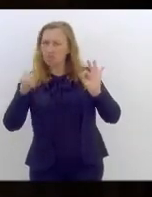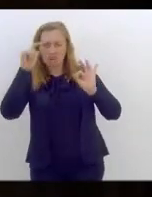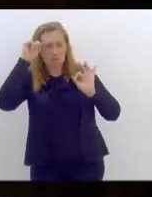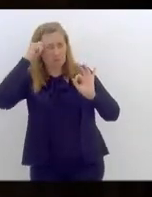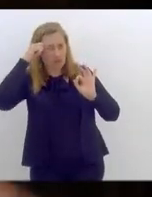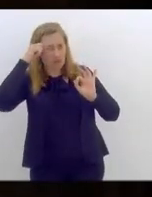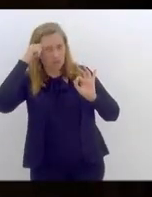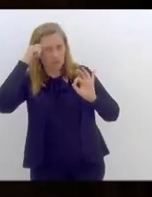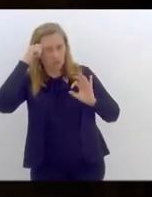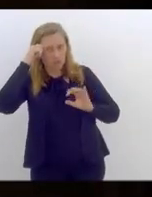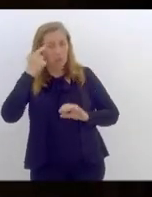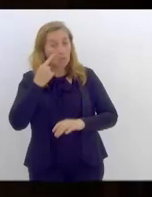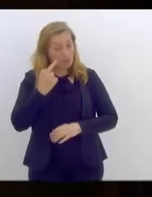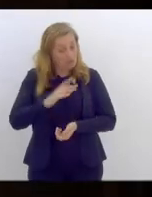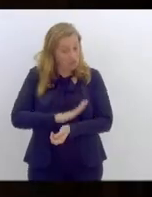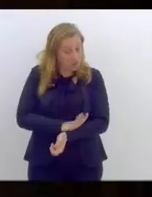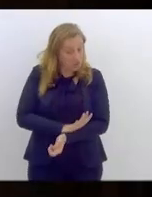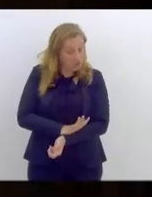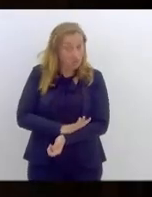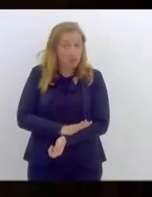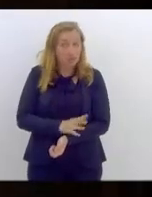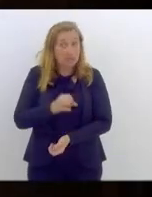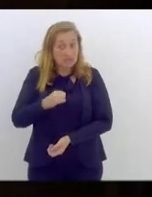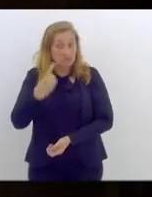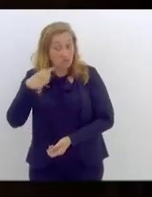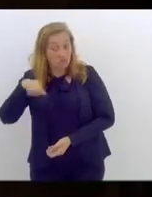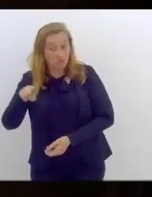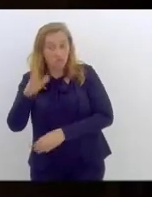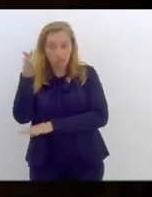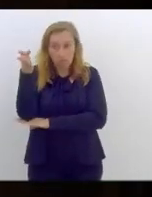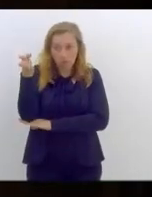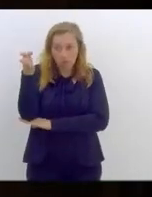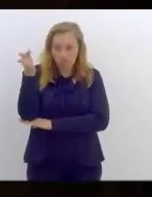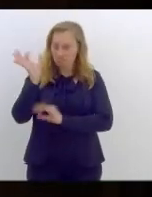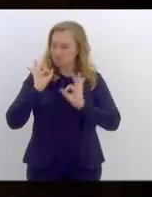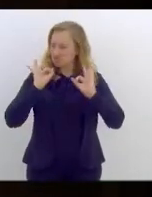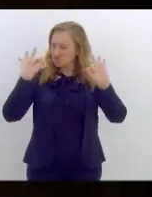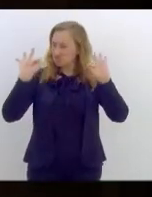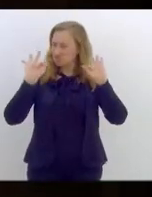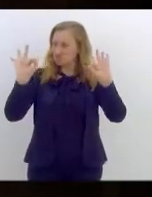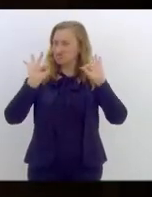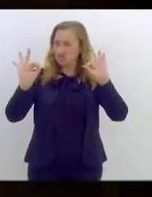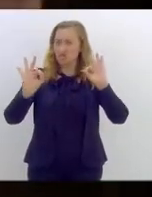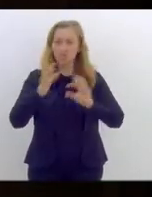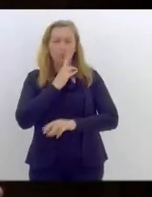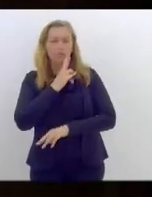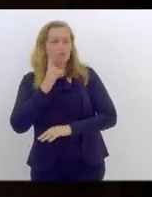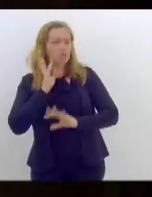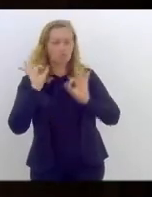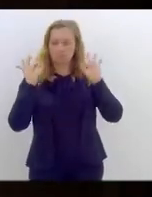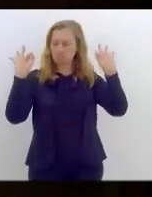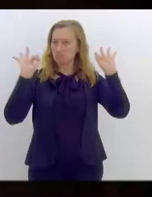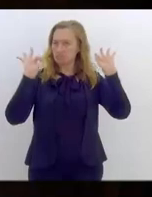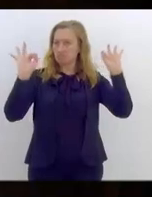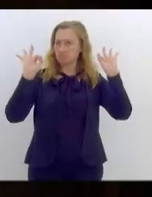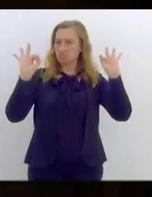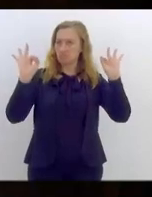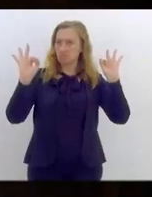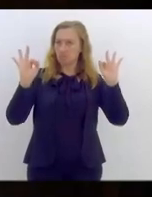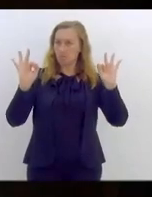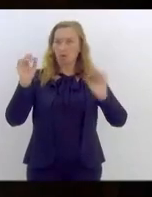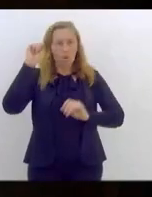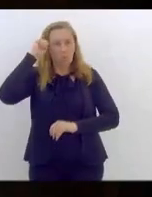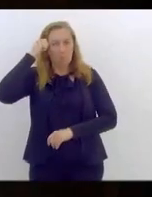para ver a questão do racismo. Porque se você for num hotel de categoria, se você for num restaurante de categoria, nem a figura